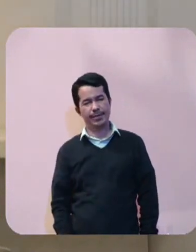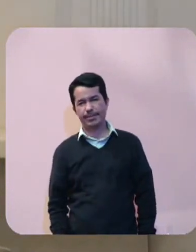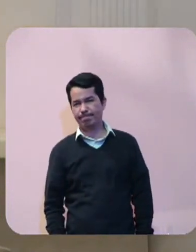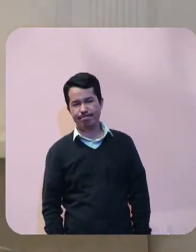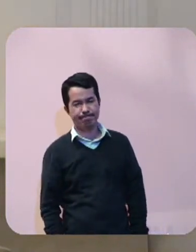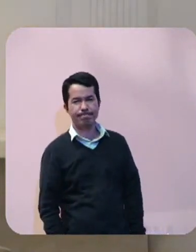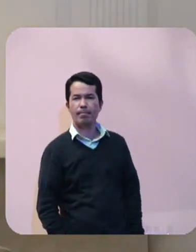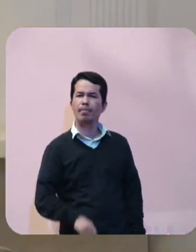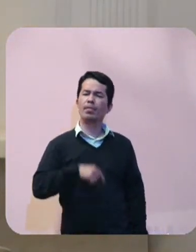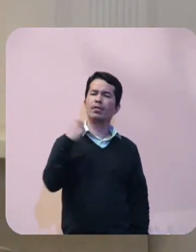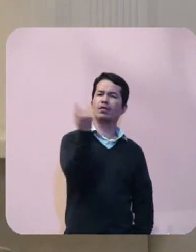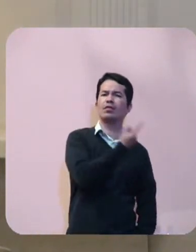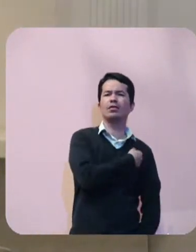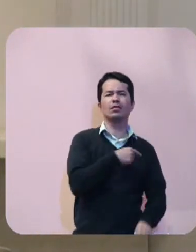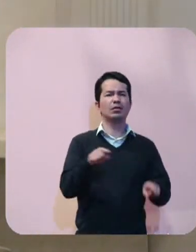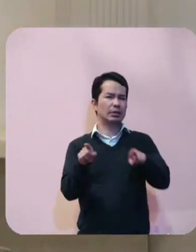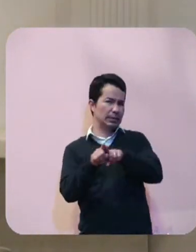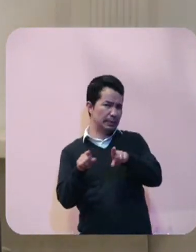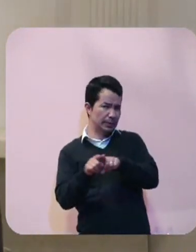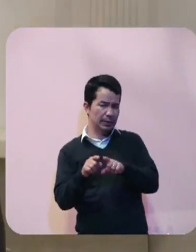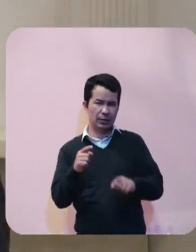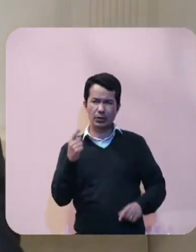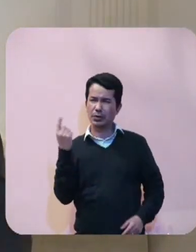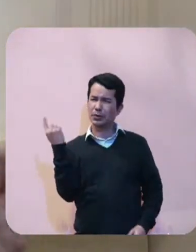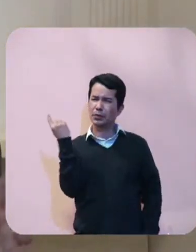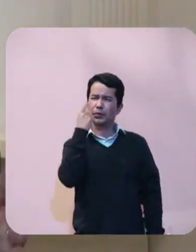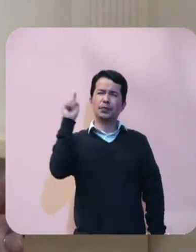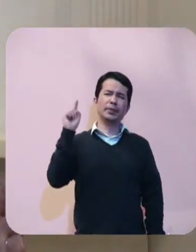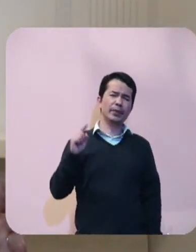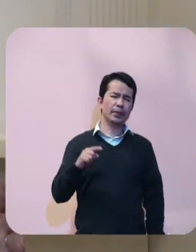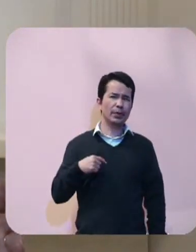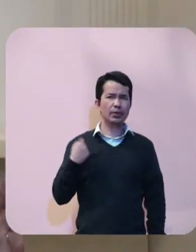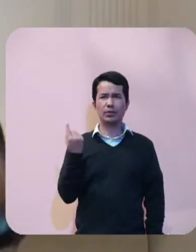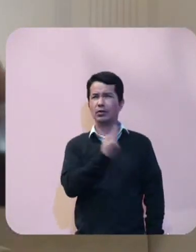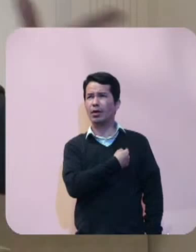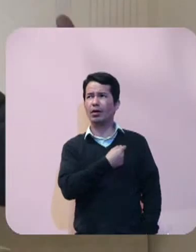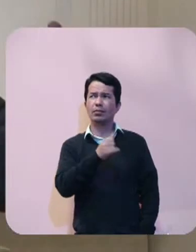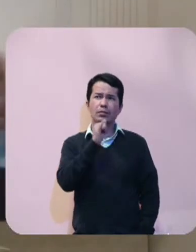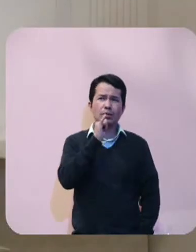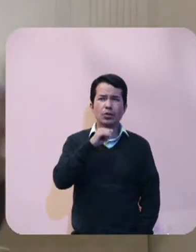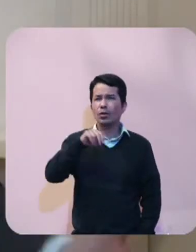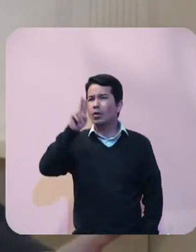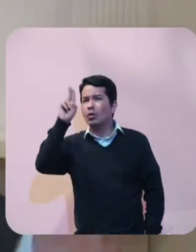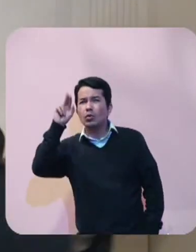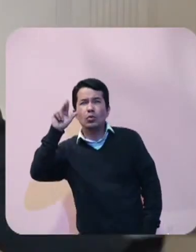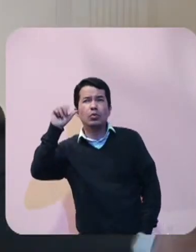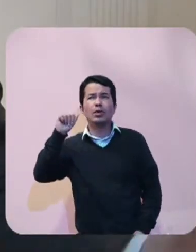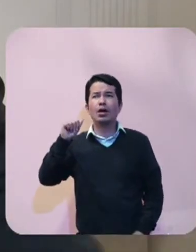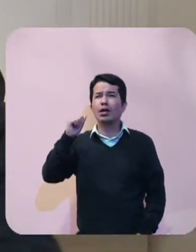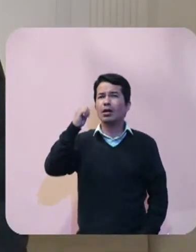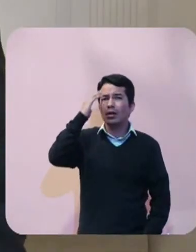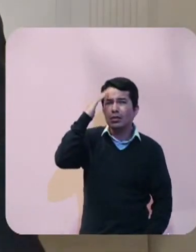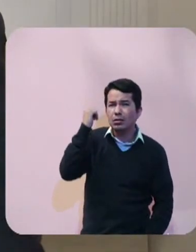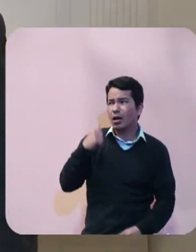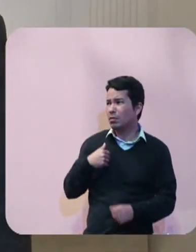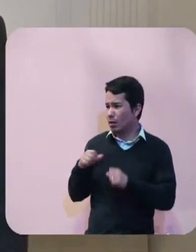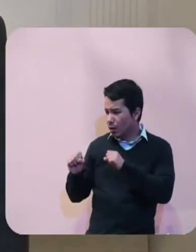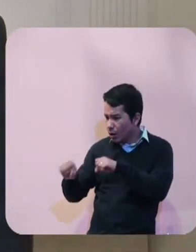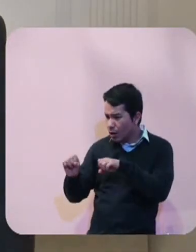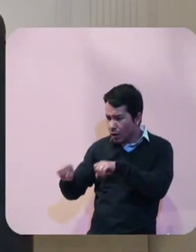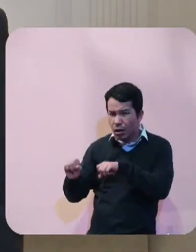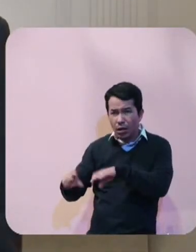a gente vai descobrir que nunca estamos preparados para educá-los como eles